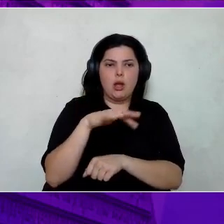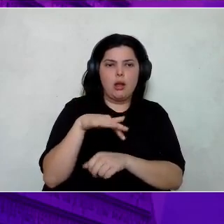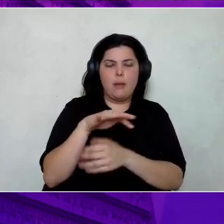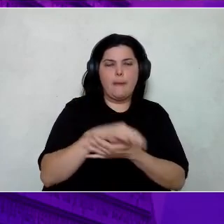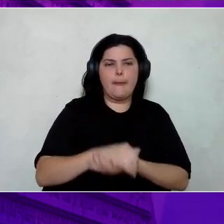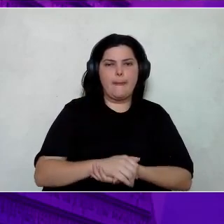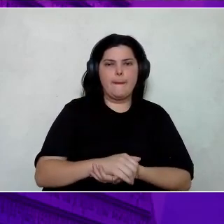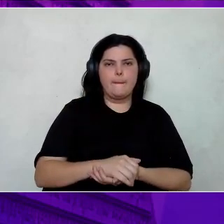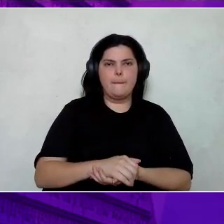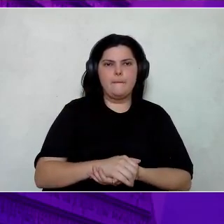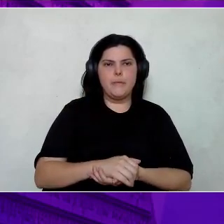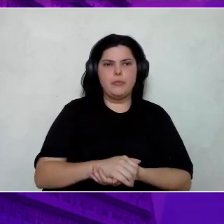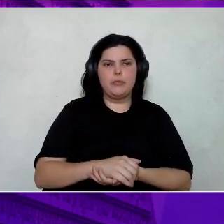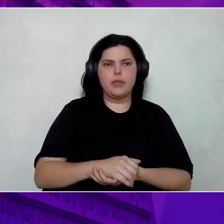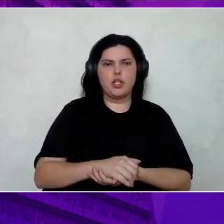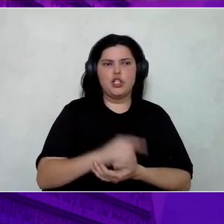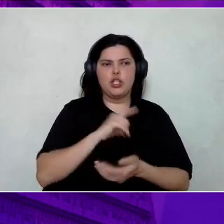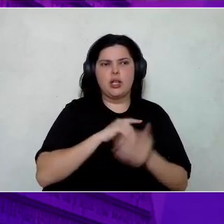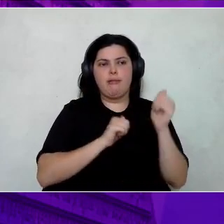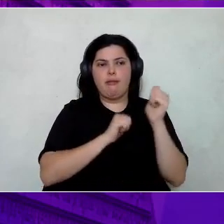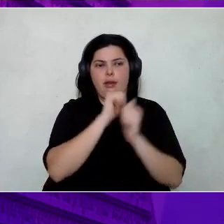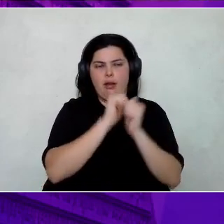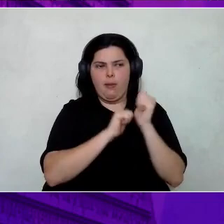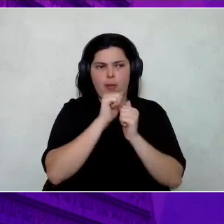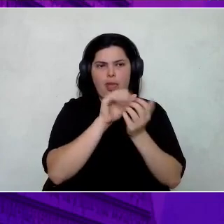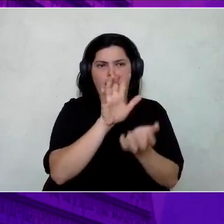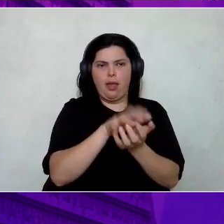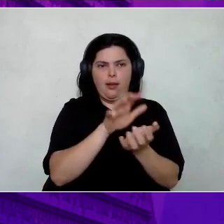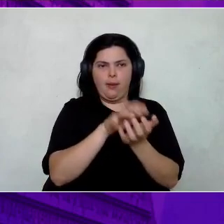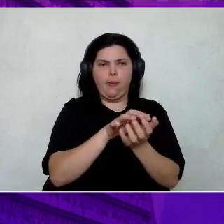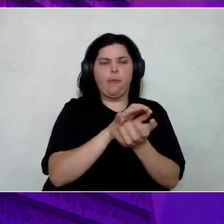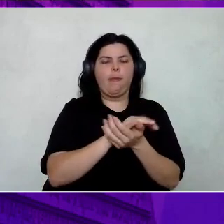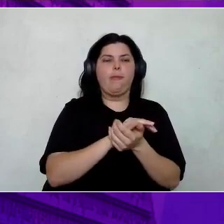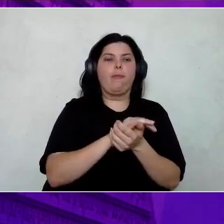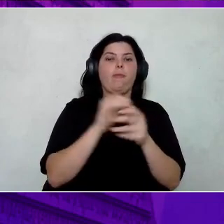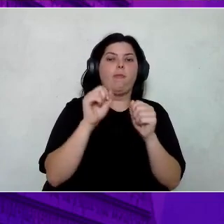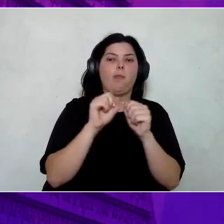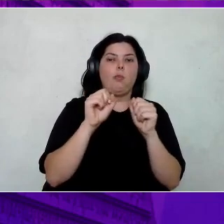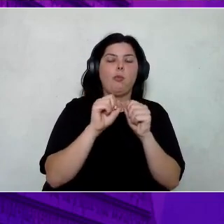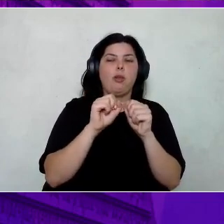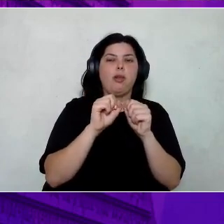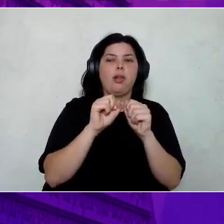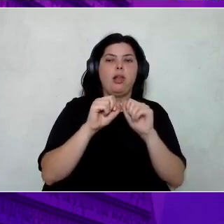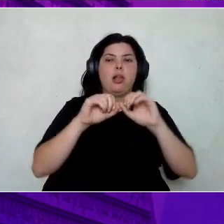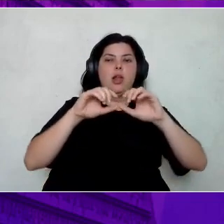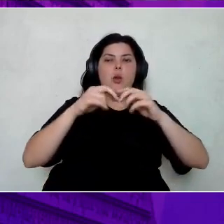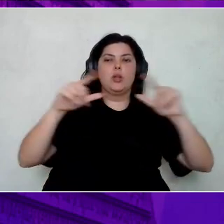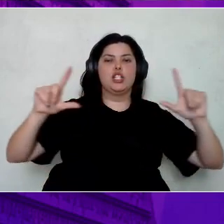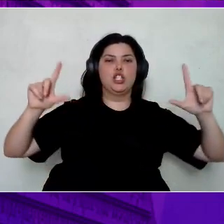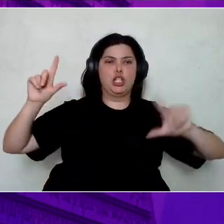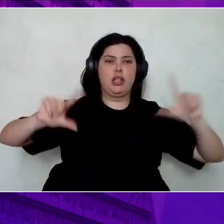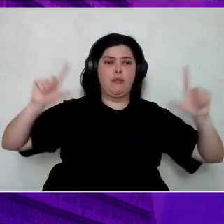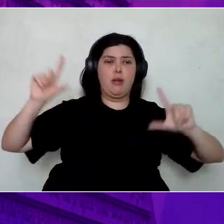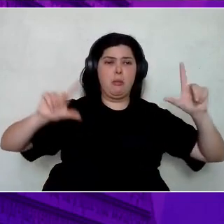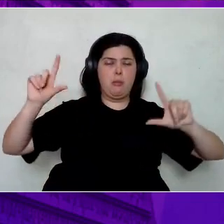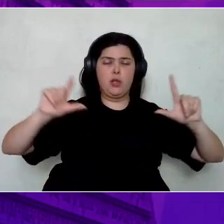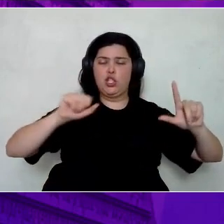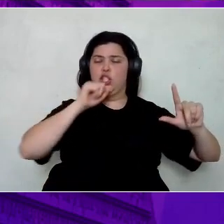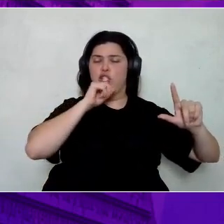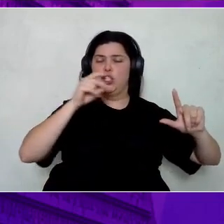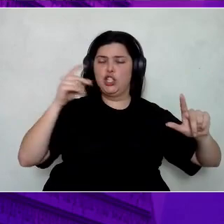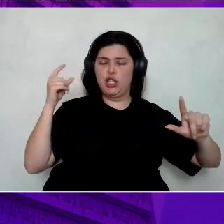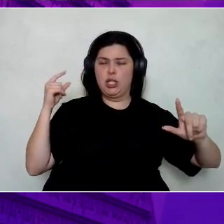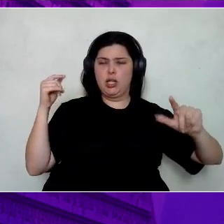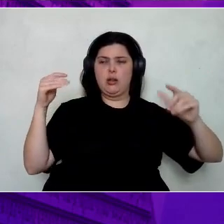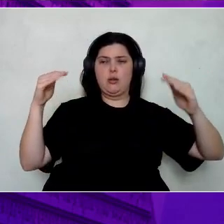a Philips tinha uma fábrica em Recife que ela fazia tubos de TV, né? As TVs hoje são bem fininhas, mas antigamente ela tinha um tubo ali